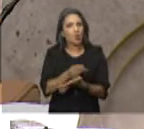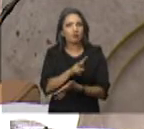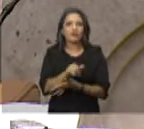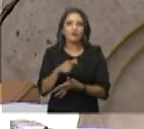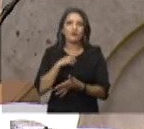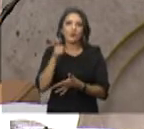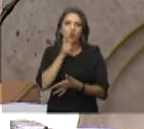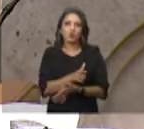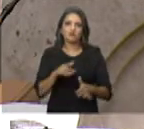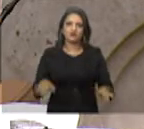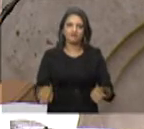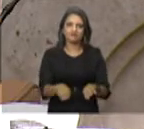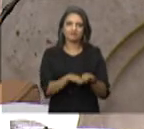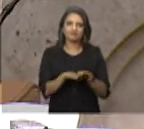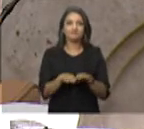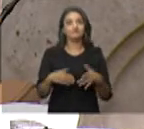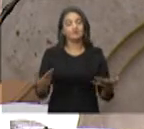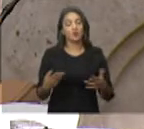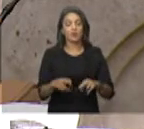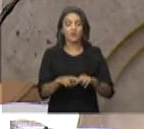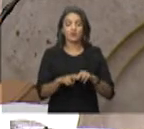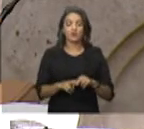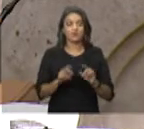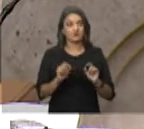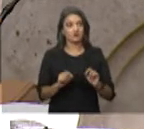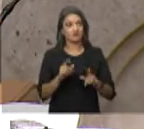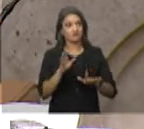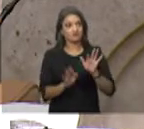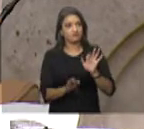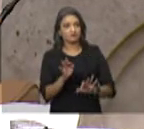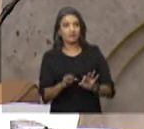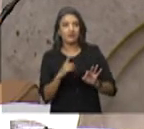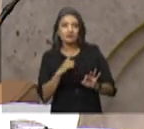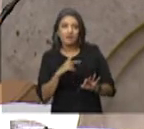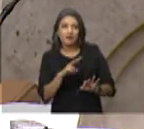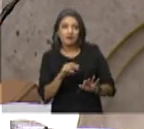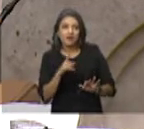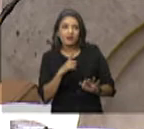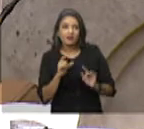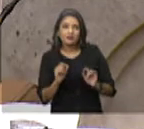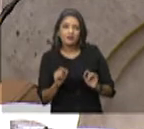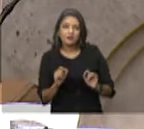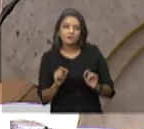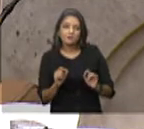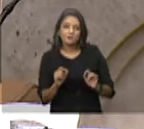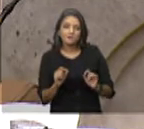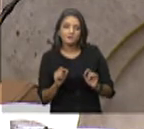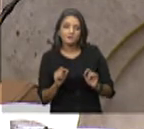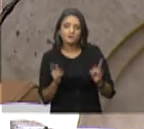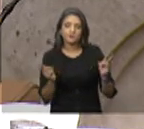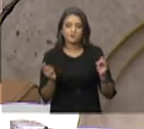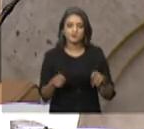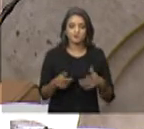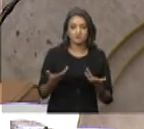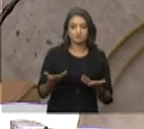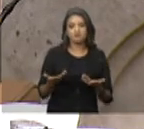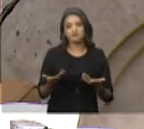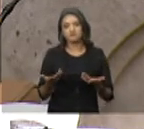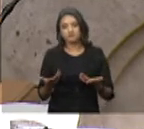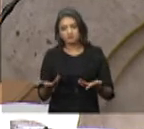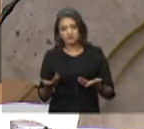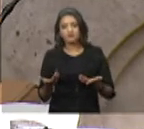conquistada nessa linha de raciocínio jurídico há de ser oferecida condição seja material